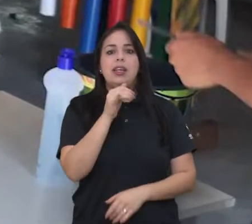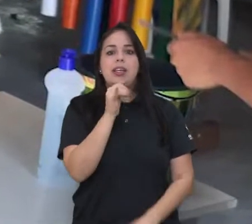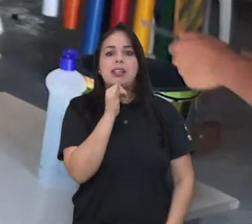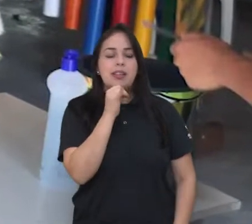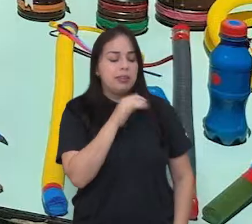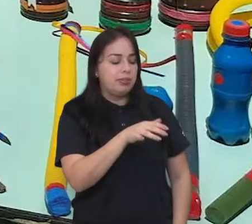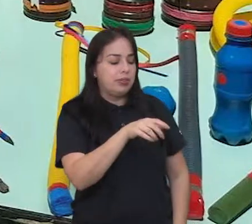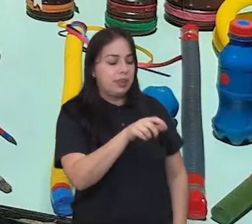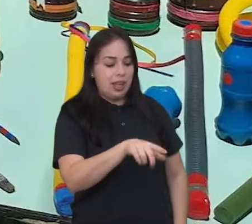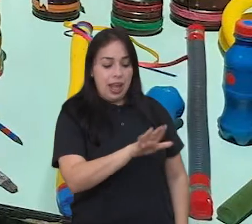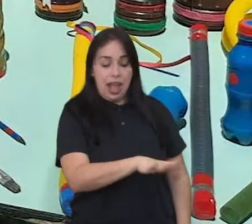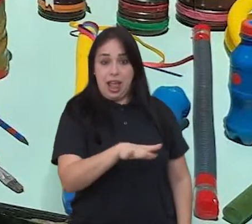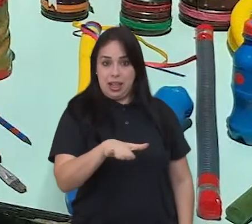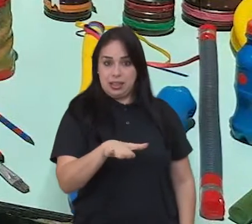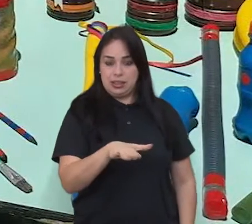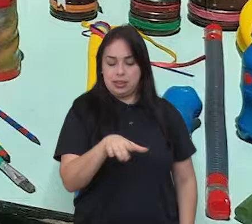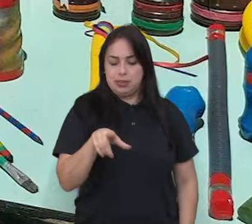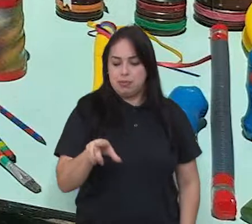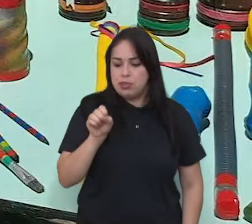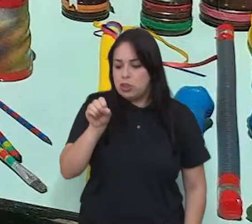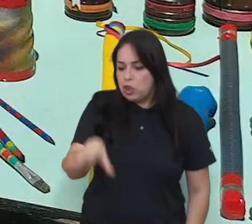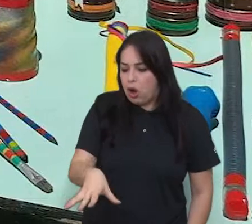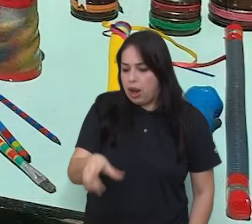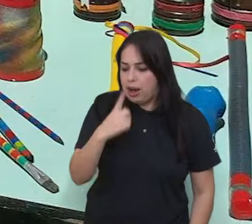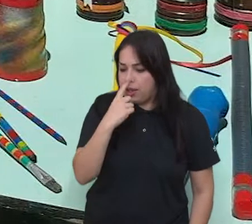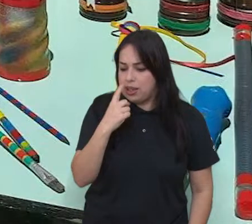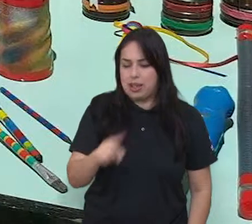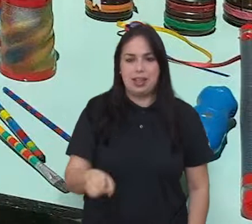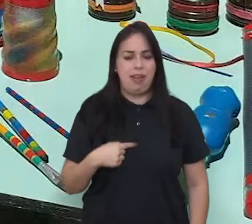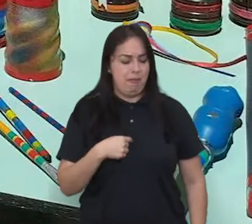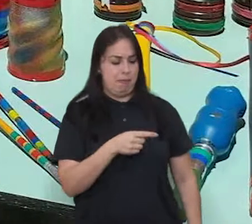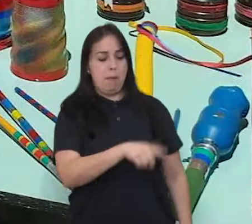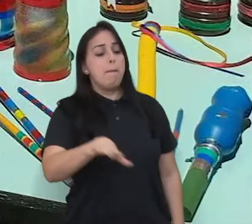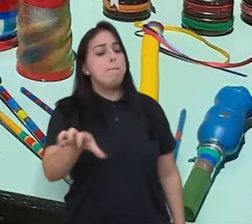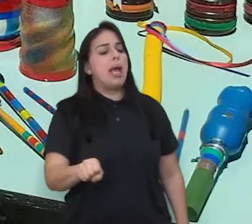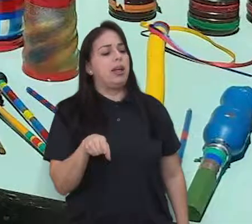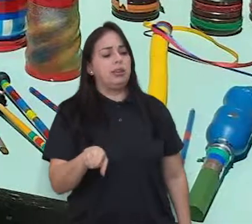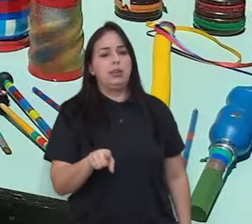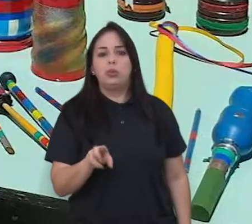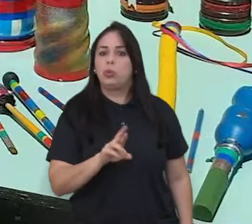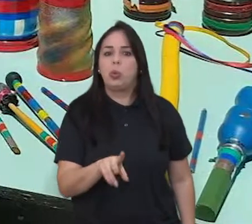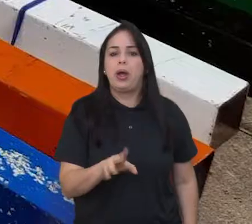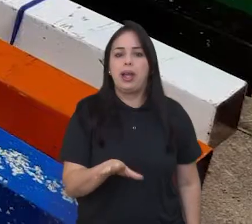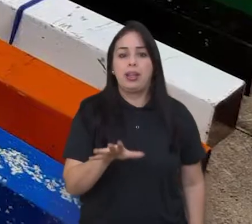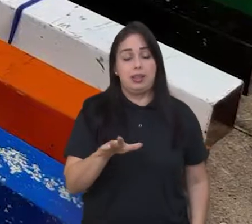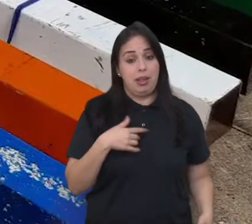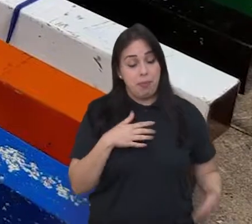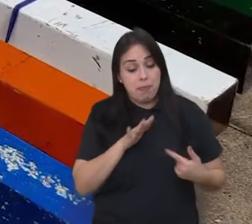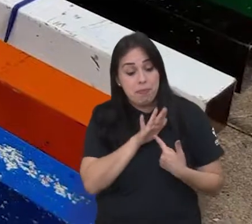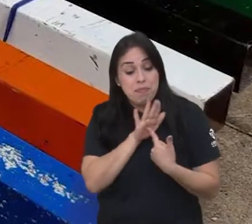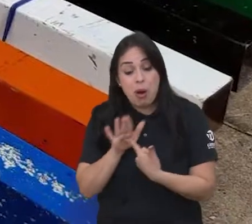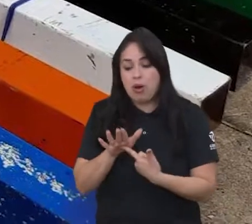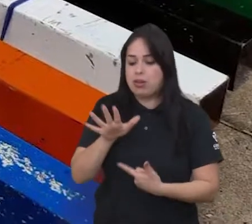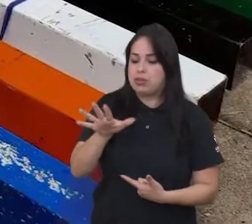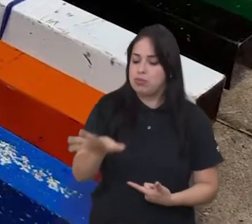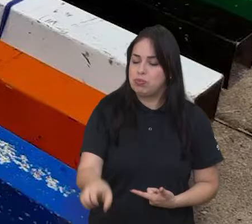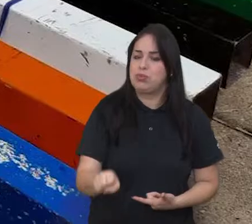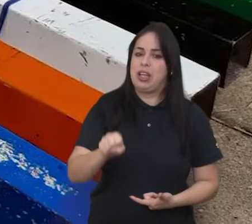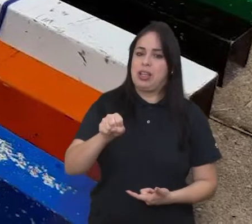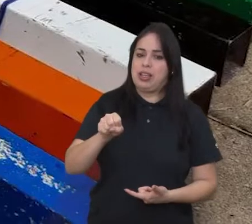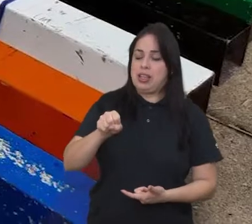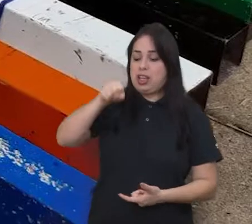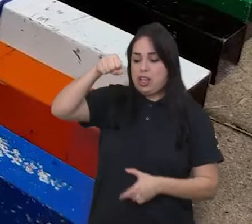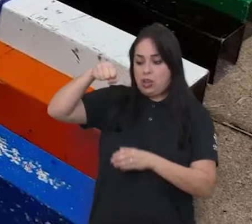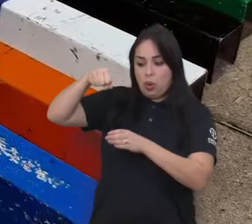um lixo no chão, muitas vezes o certo não é nem você falar, pega isso aí e joga no lixo. É você vai lá, nossa, isso aqui está no